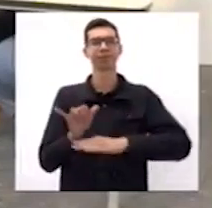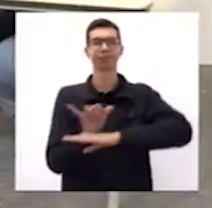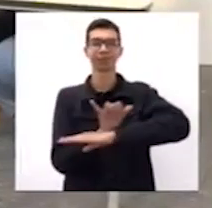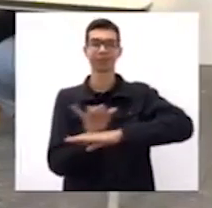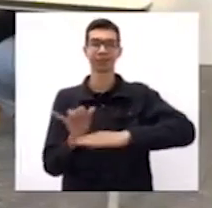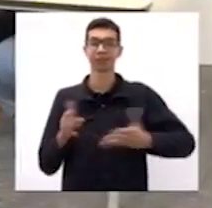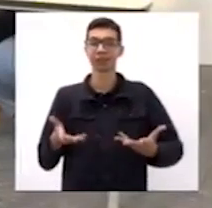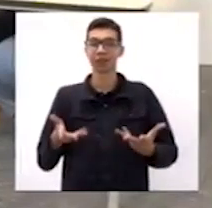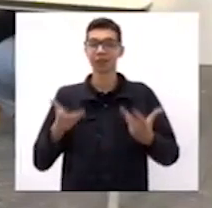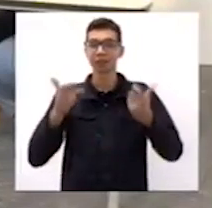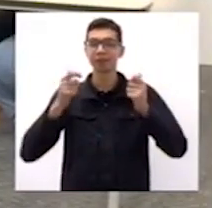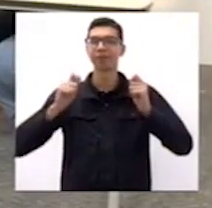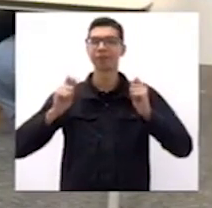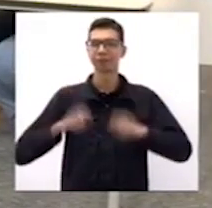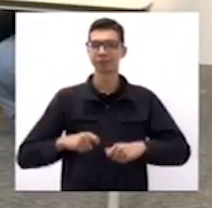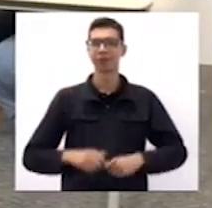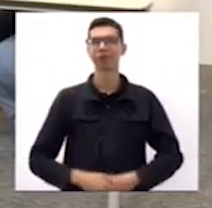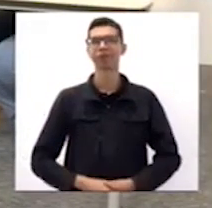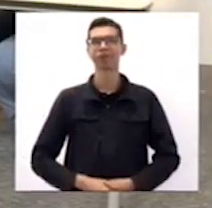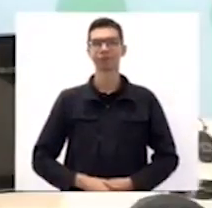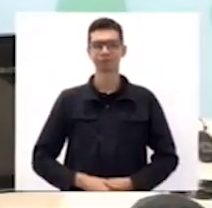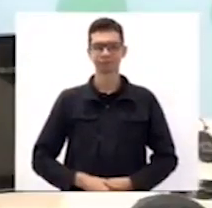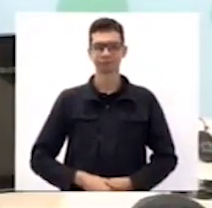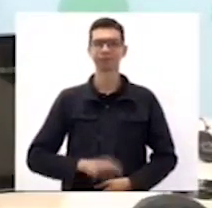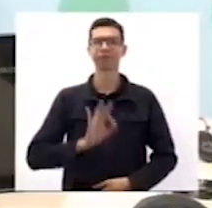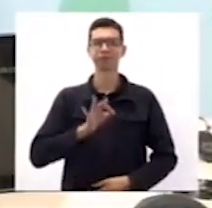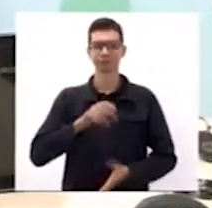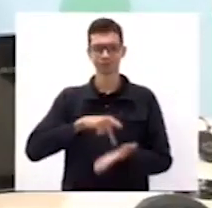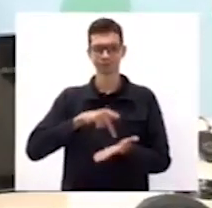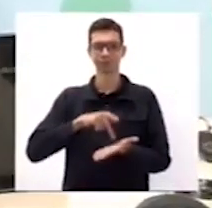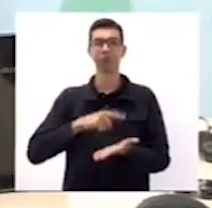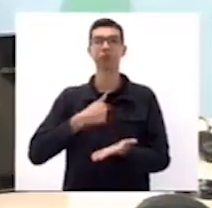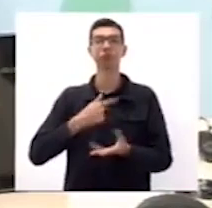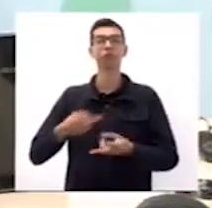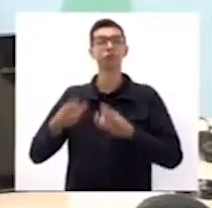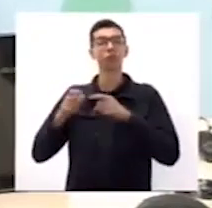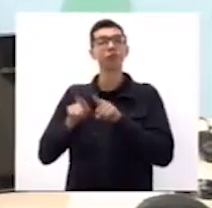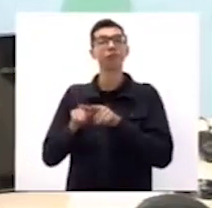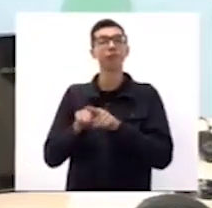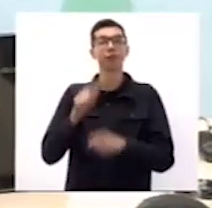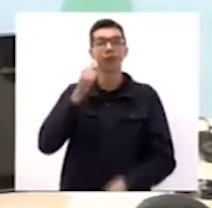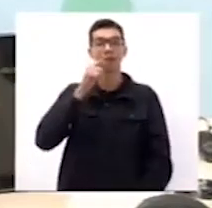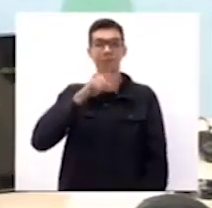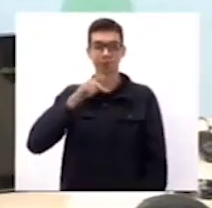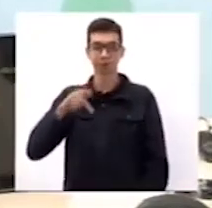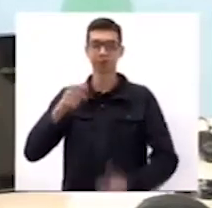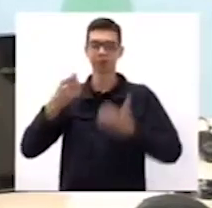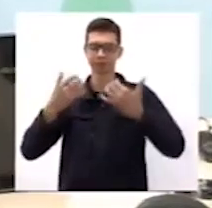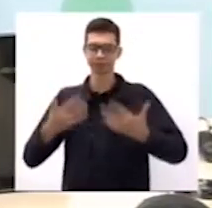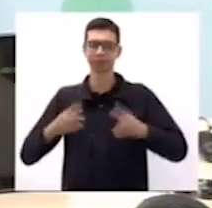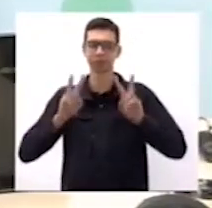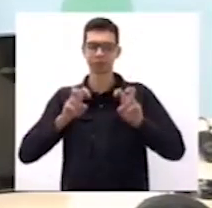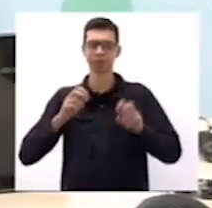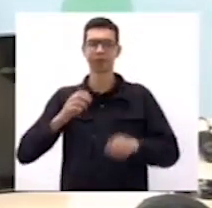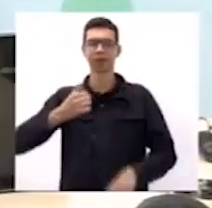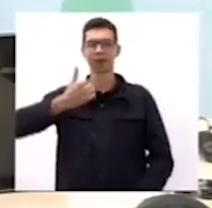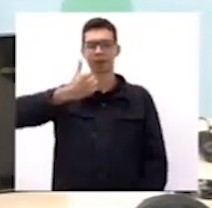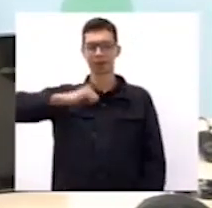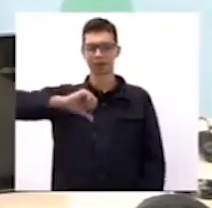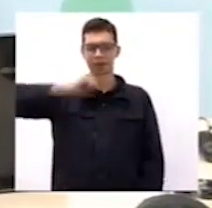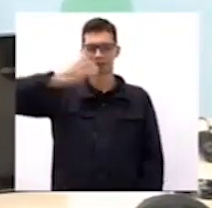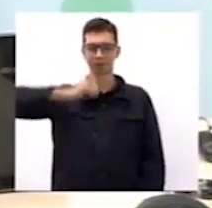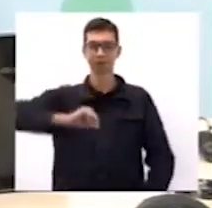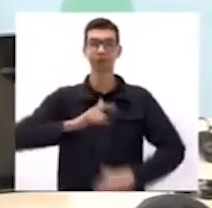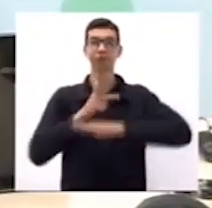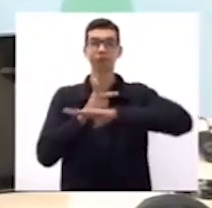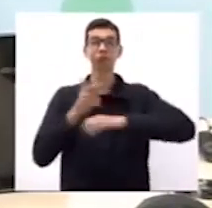vídeo que nós assistimos na TPC anterior, que a professora falava sobre avaliação, aí nesse vídeo ela apontava uma coisa muito importante, que era